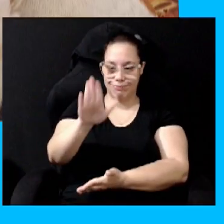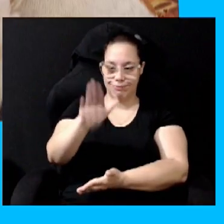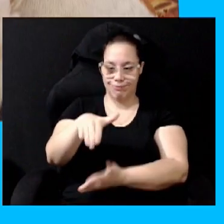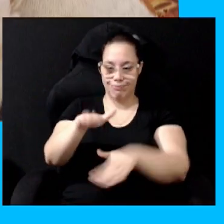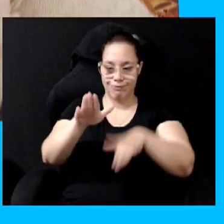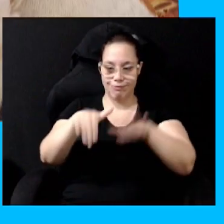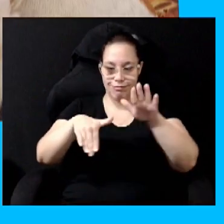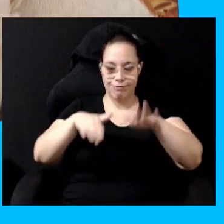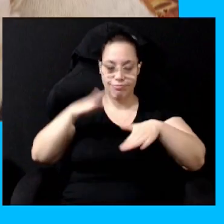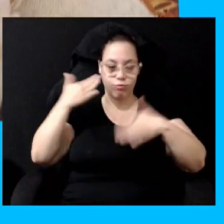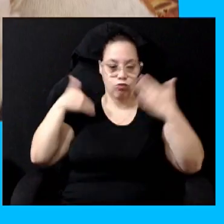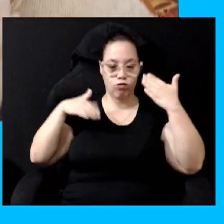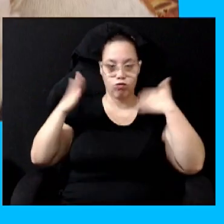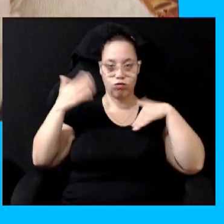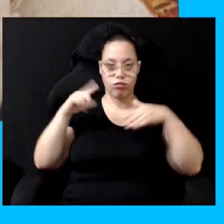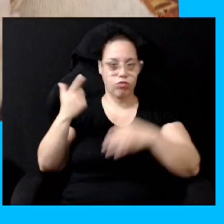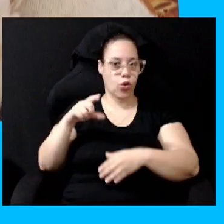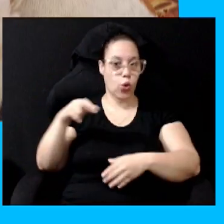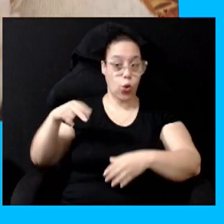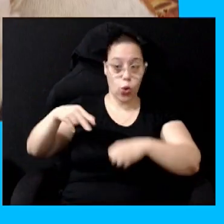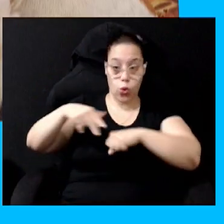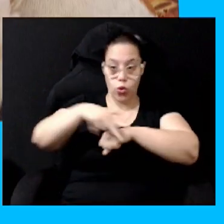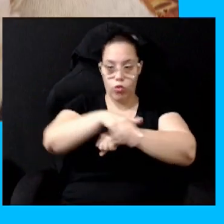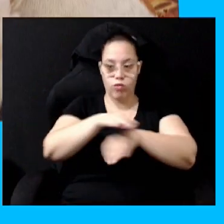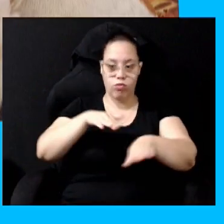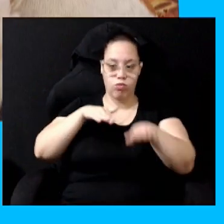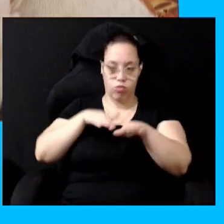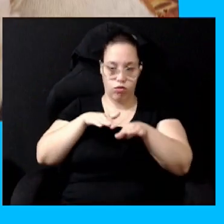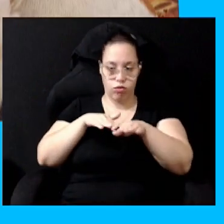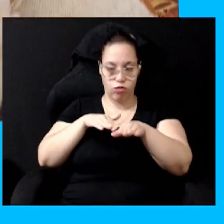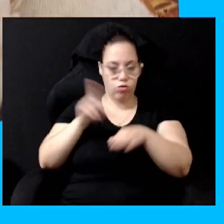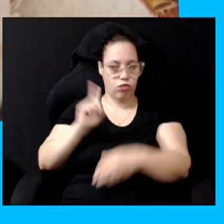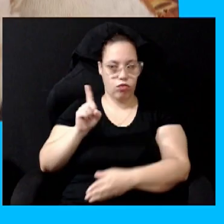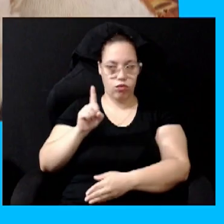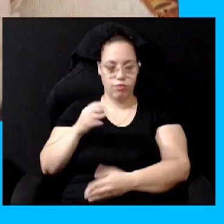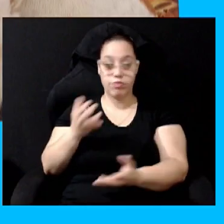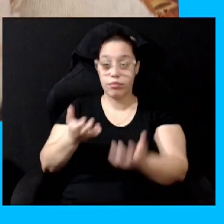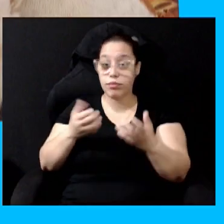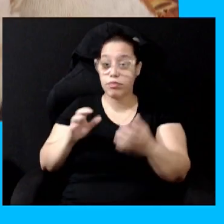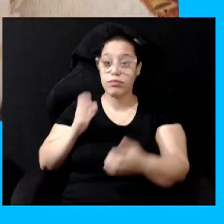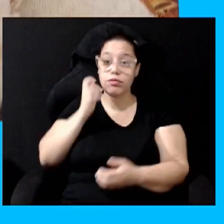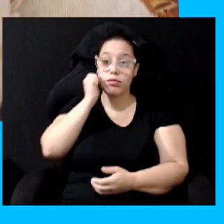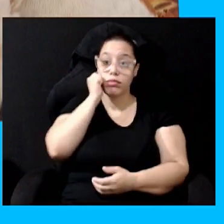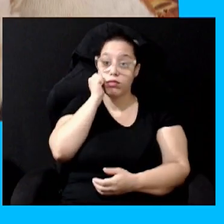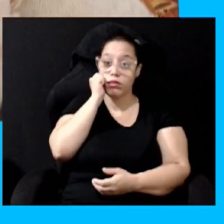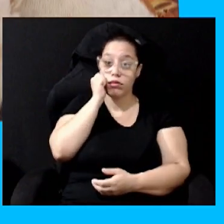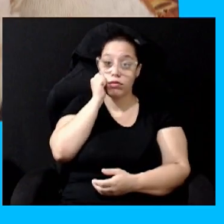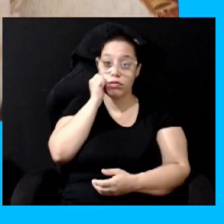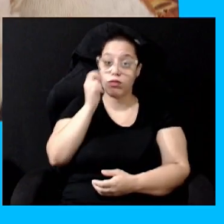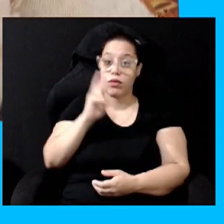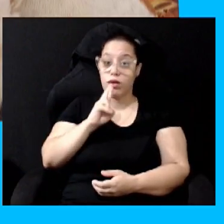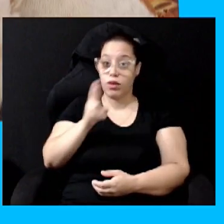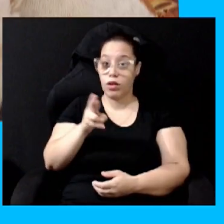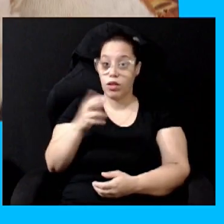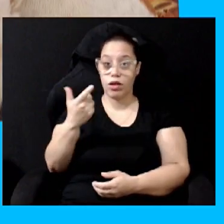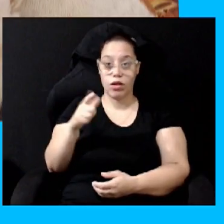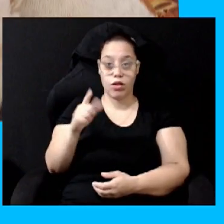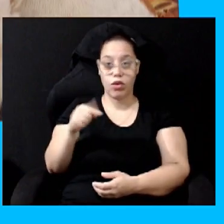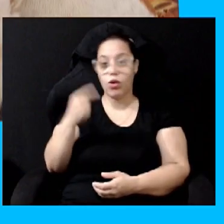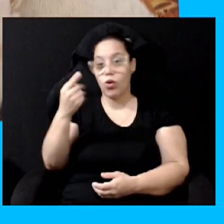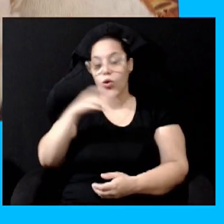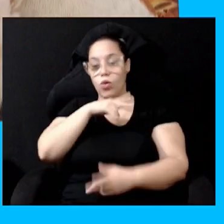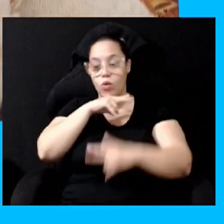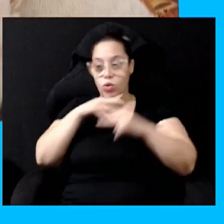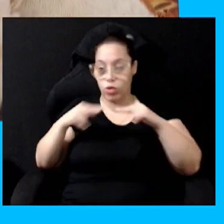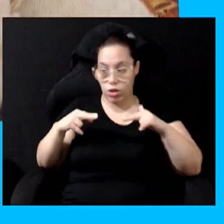passeios não sai do lado do tutor. Para quem quiser adotá-la, é recomendado não ter outros animais,